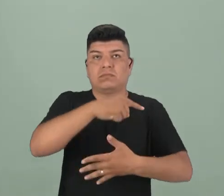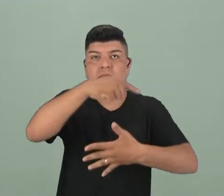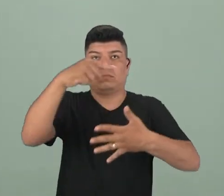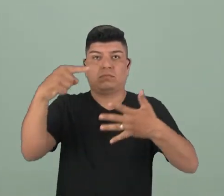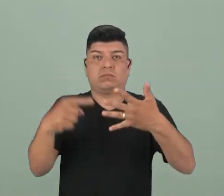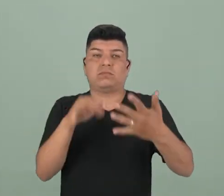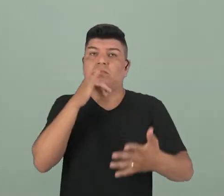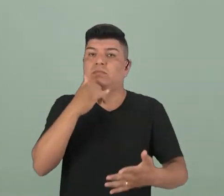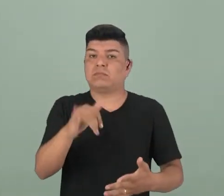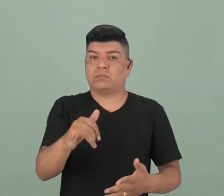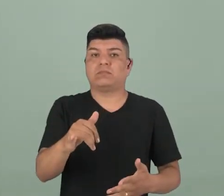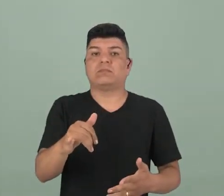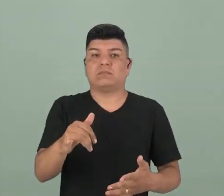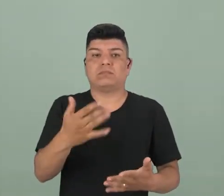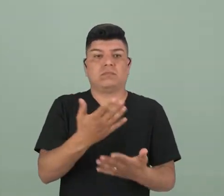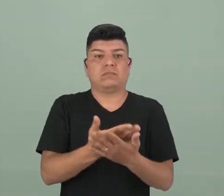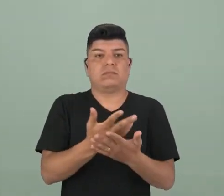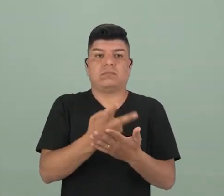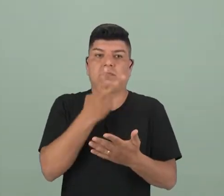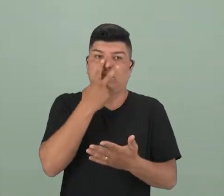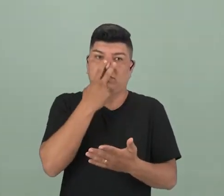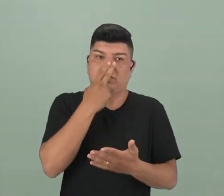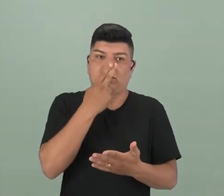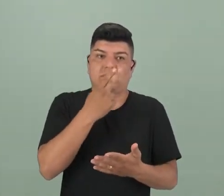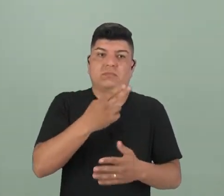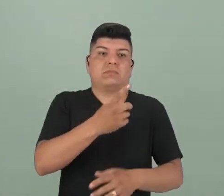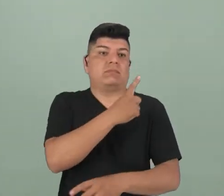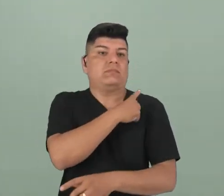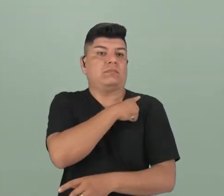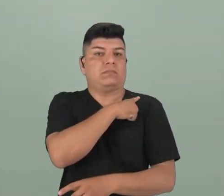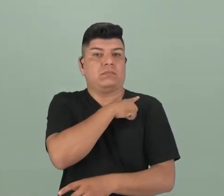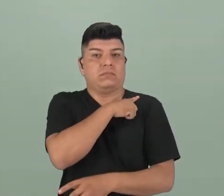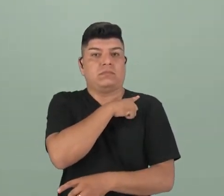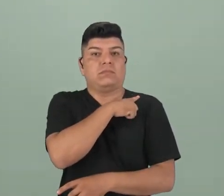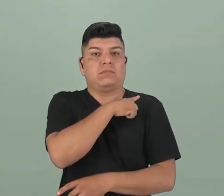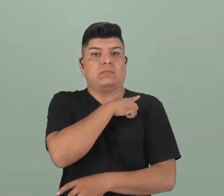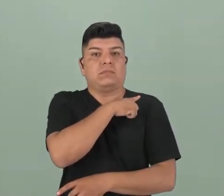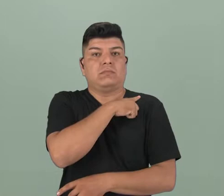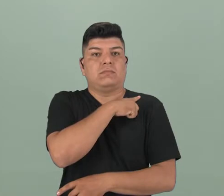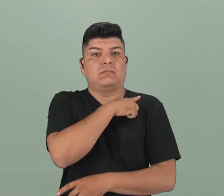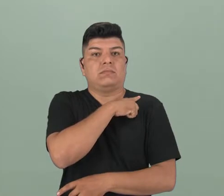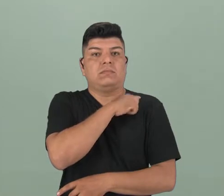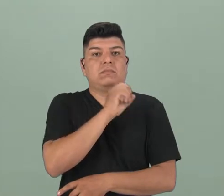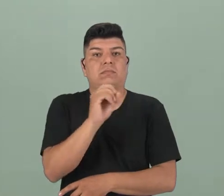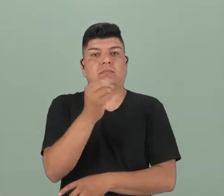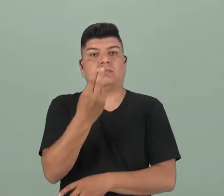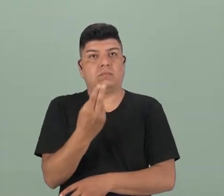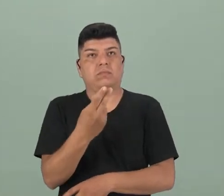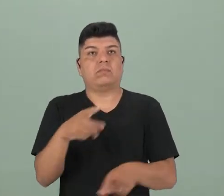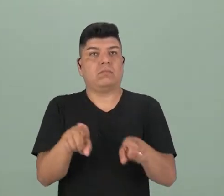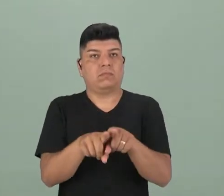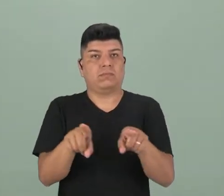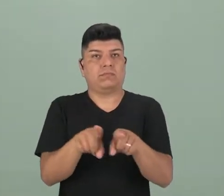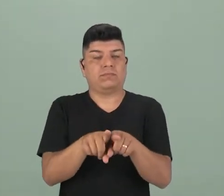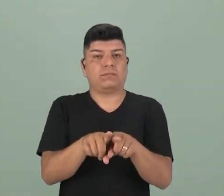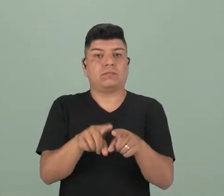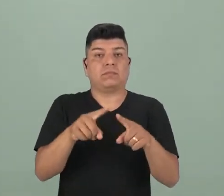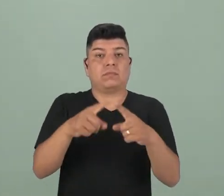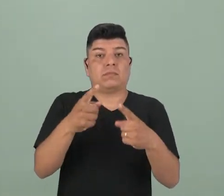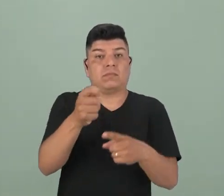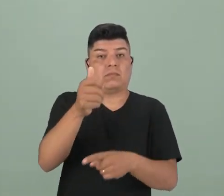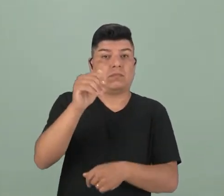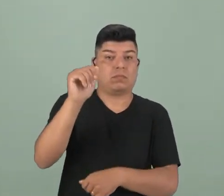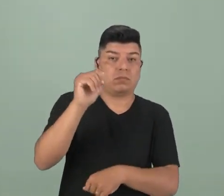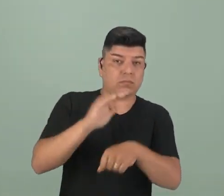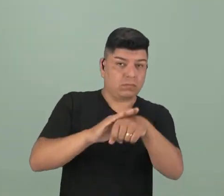Houve aulas muito parecidas com essas, né? Tanto no primeiro ano, ou nessa série mesmo, só que um pouco